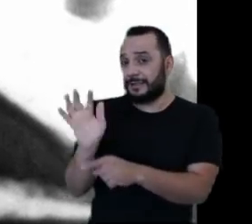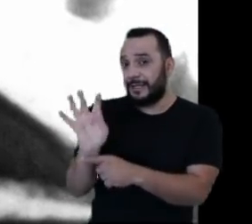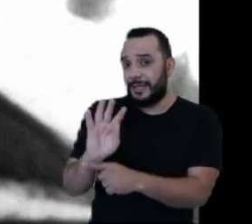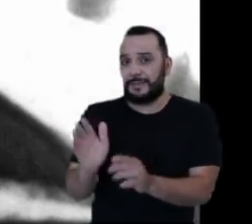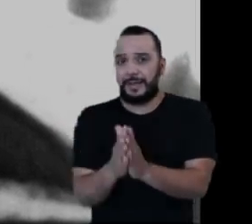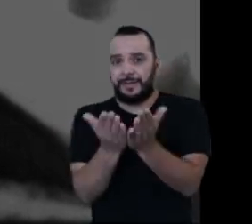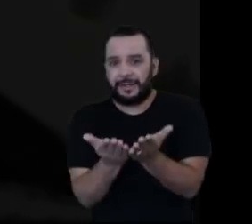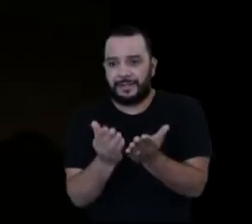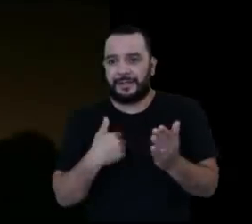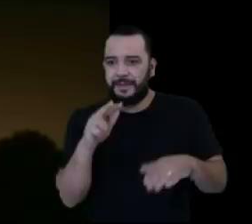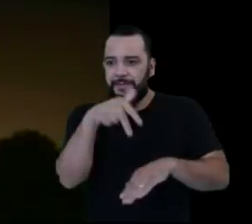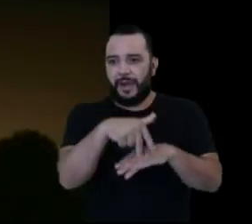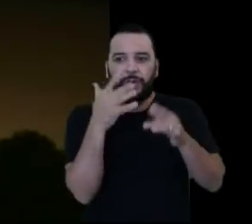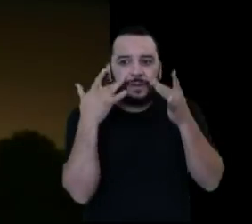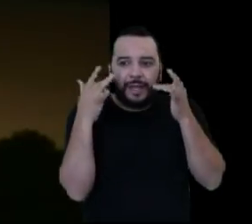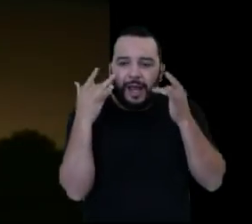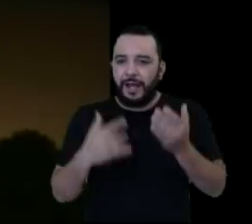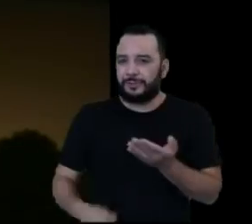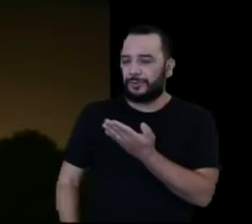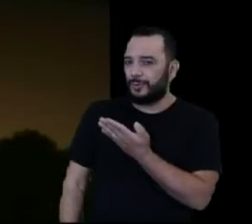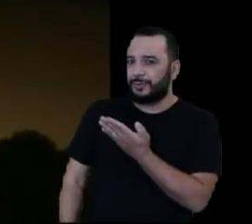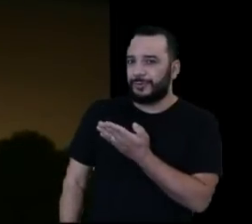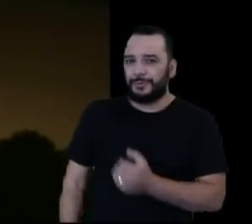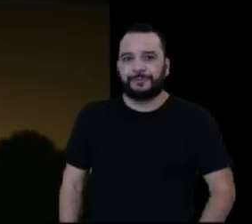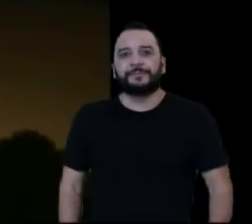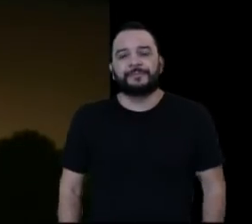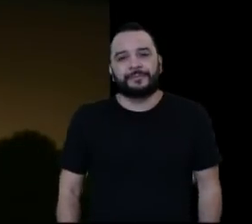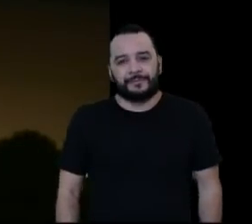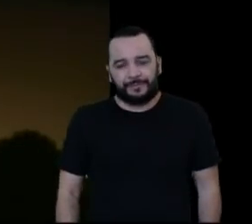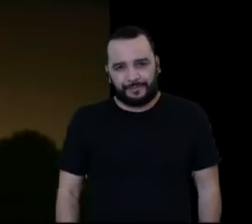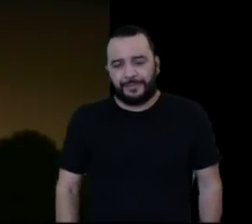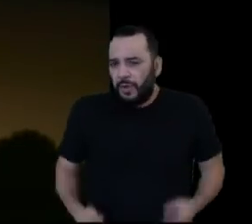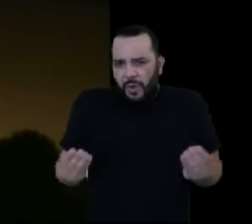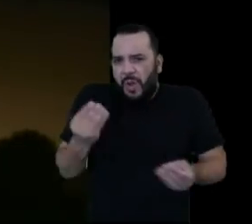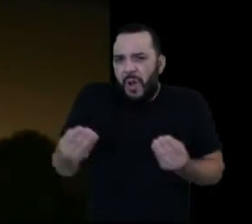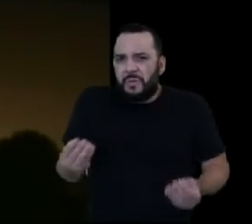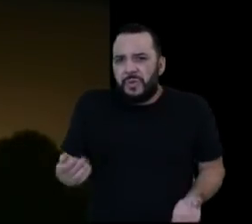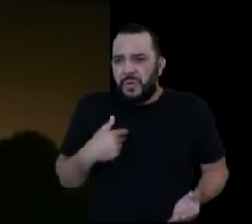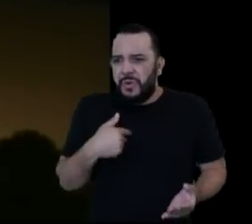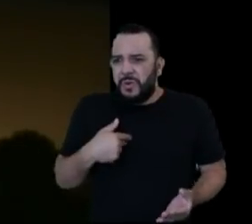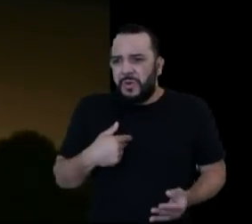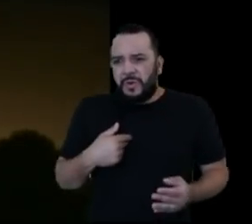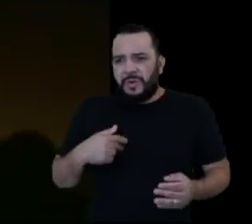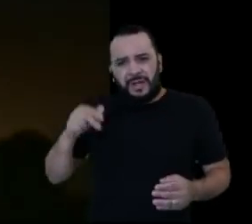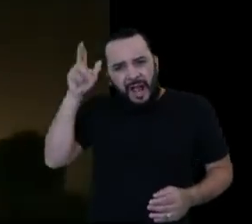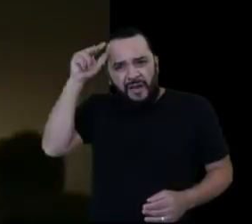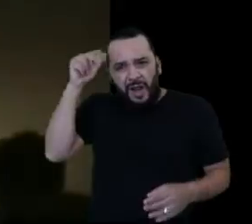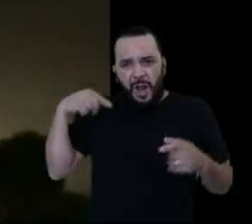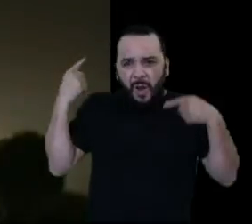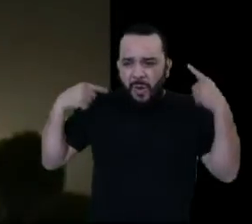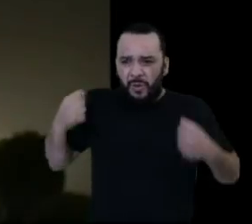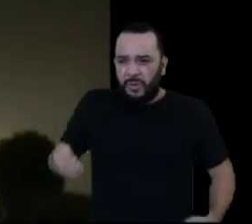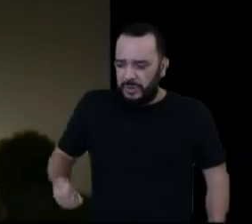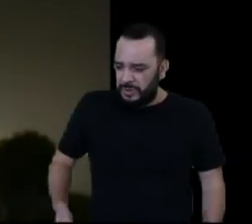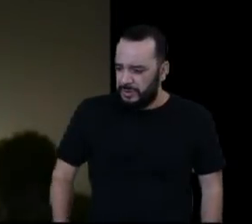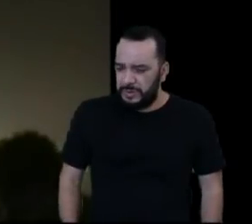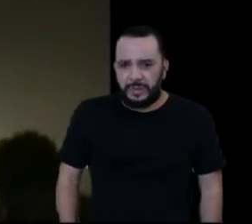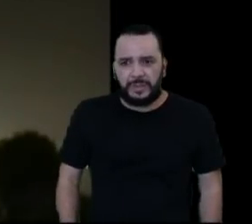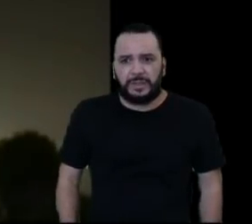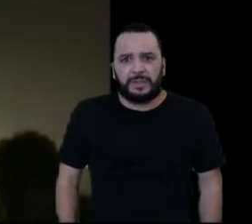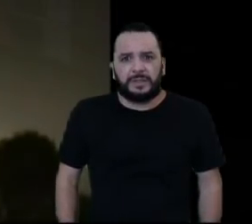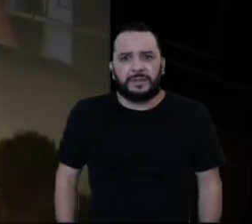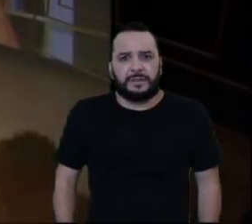Desde então, seus contos e romances receberam mais de 200 edições e foram traduzidos para mais de 10 idiomas.